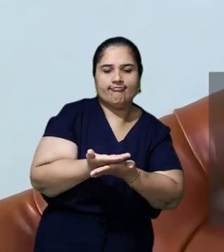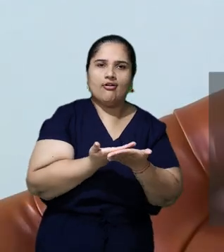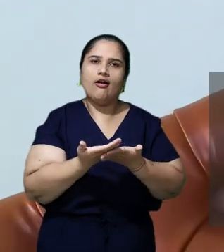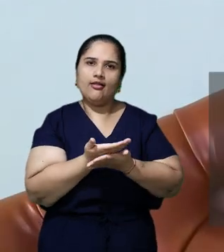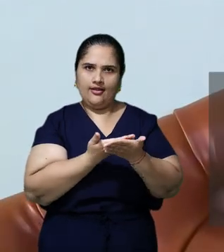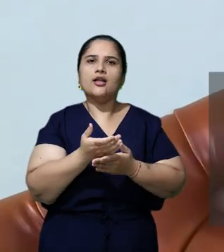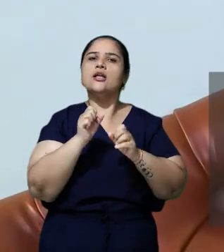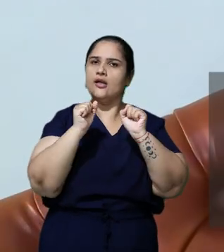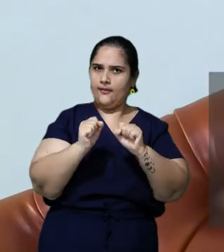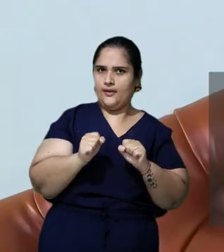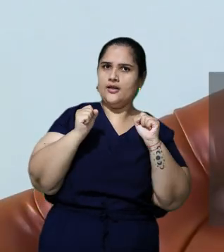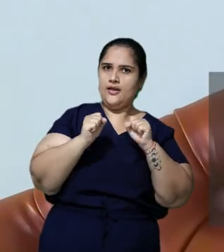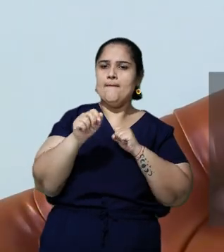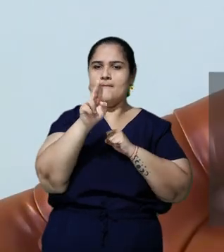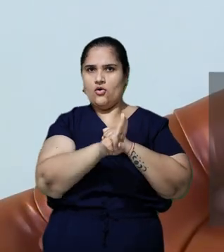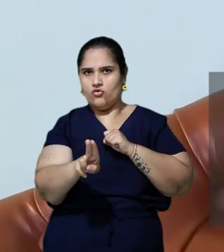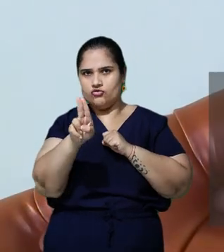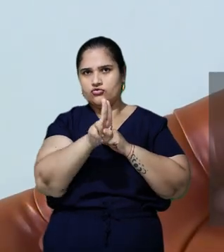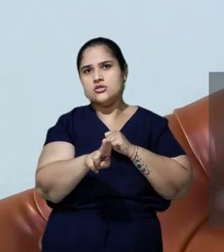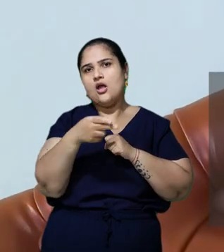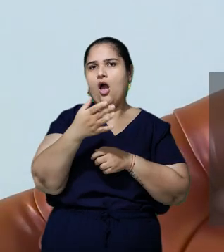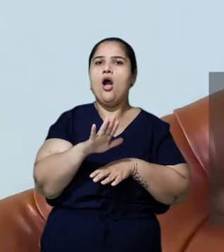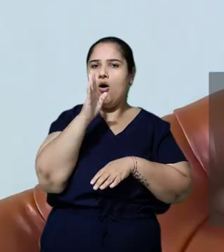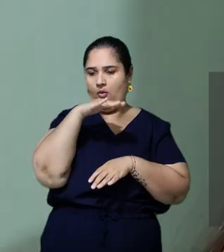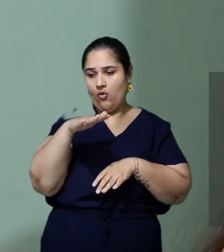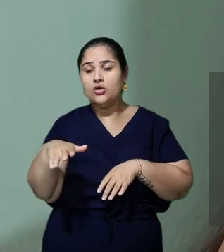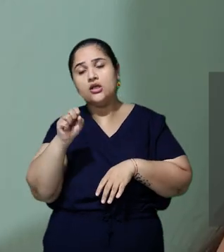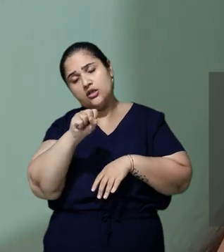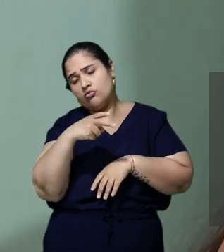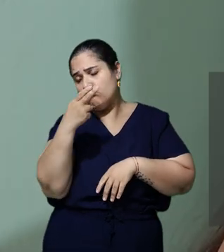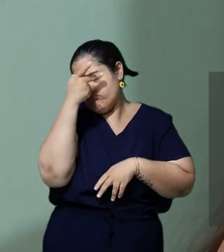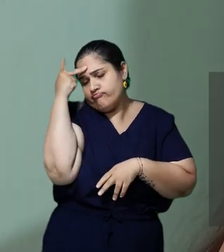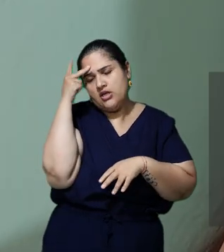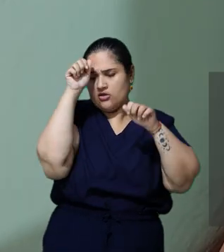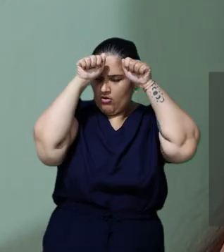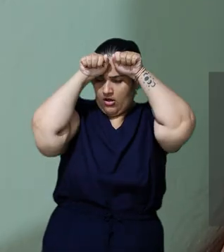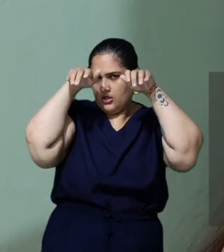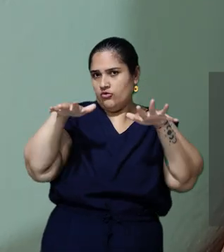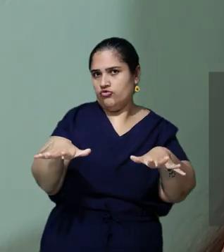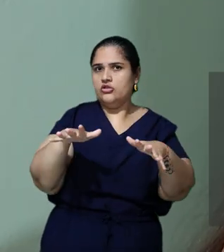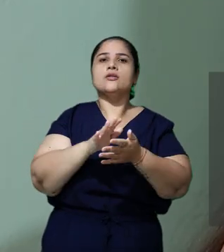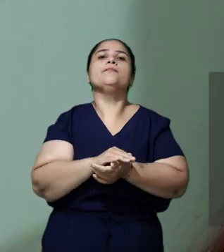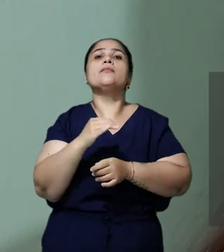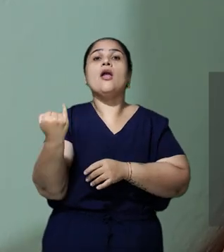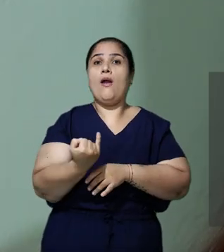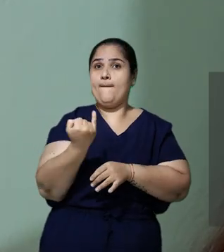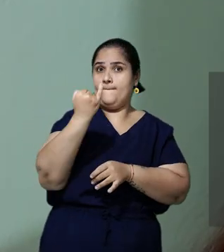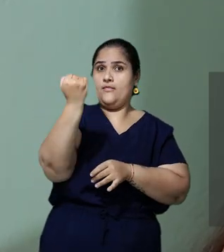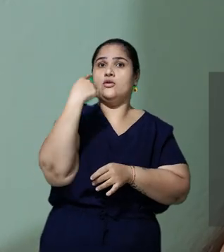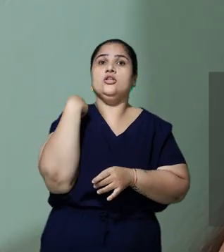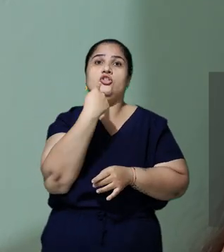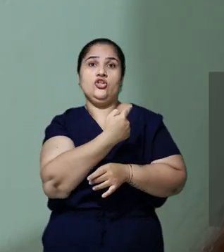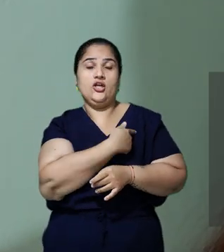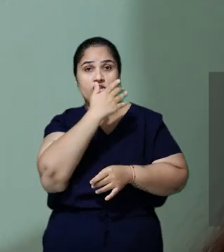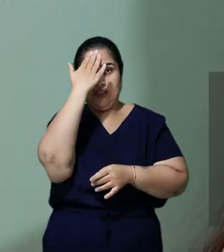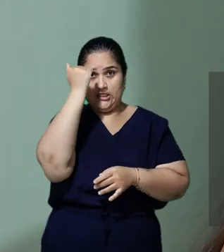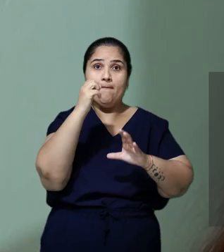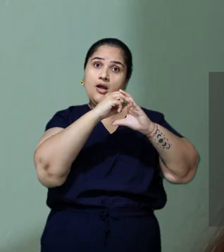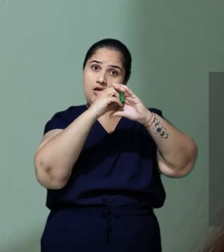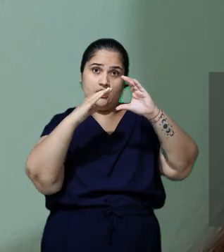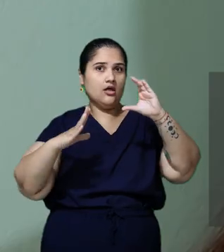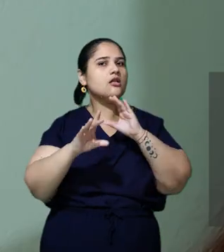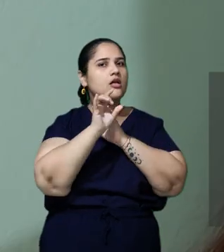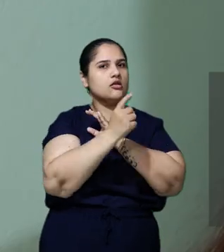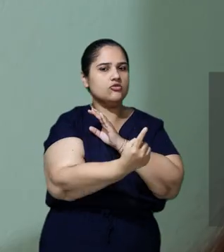ser utilizados com crianças, com pessoas autistas. É sempre muito importante a gente considerar as características de